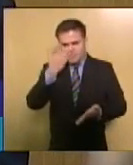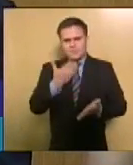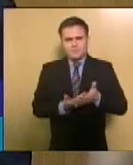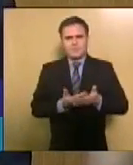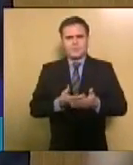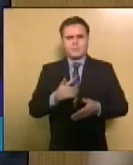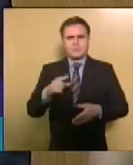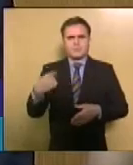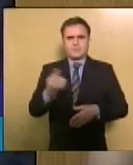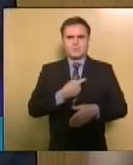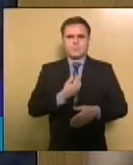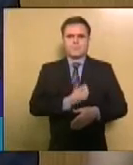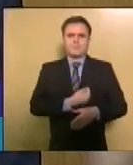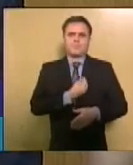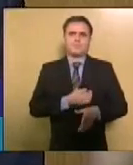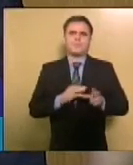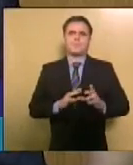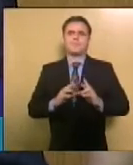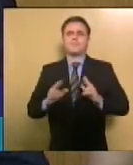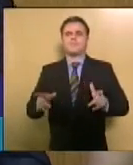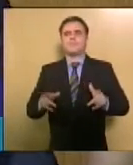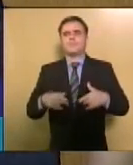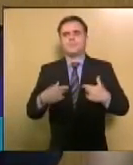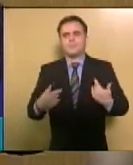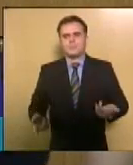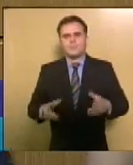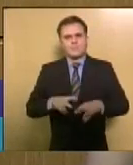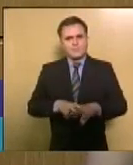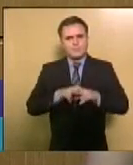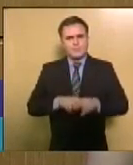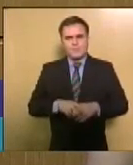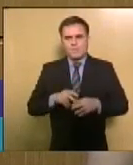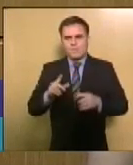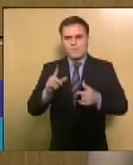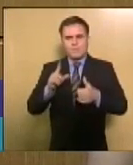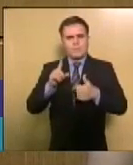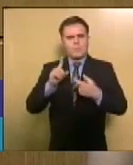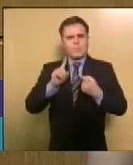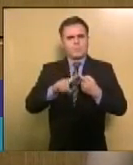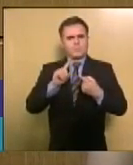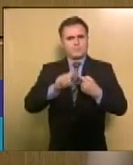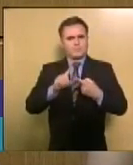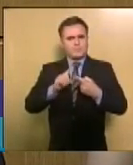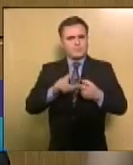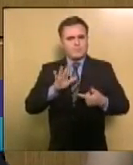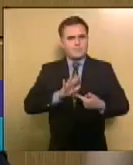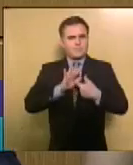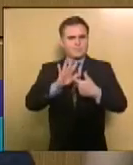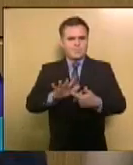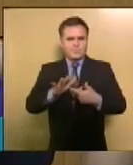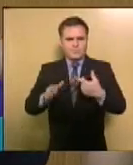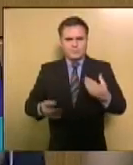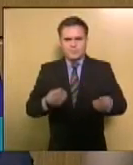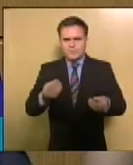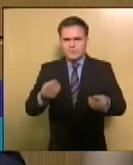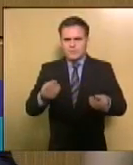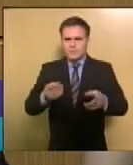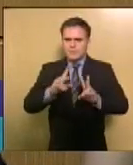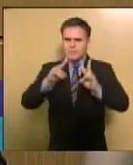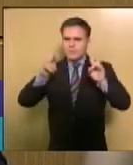nós estaríamos Vivendo em um outro momento Então a primeira grande questão que nós temos que colocar é o seguinte a gente tem que